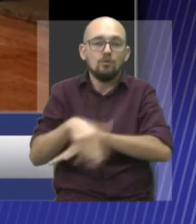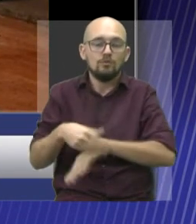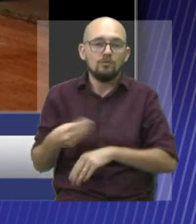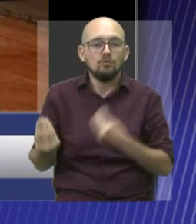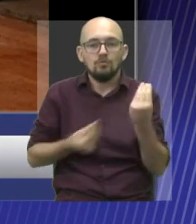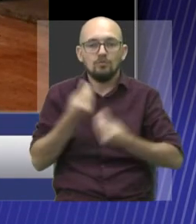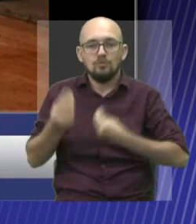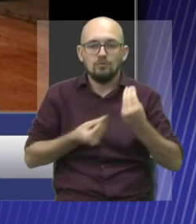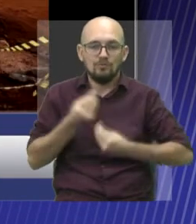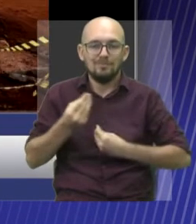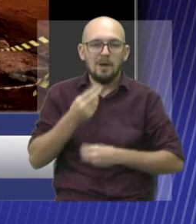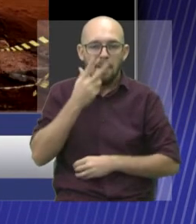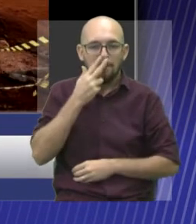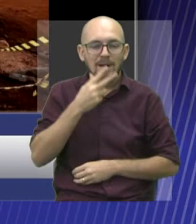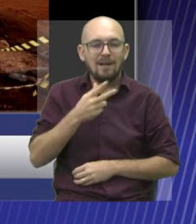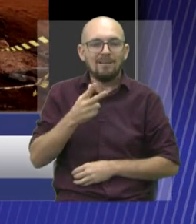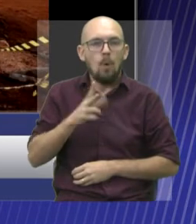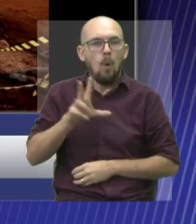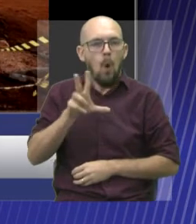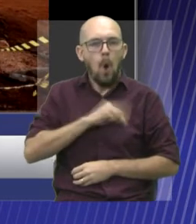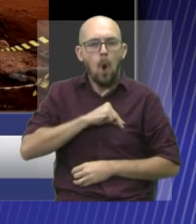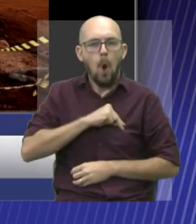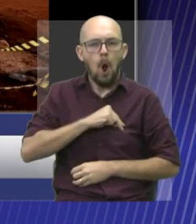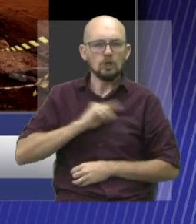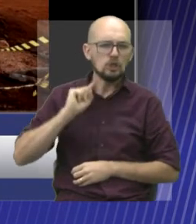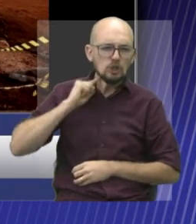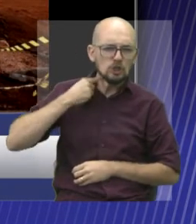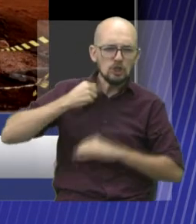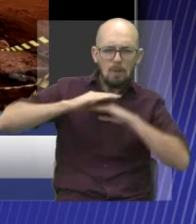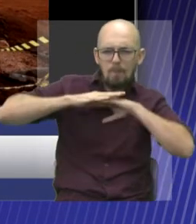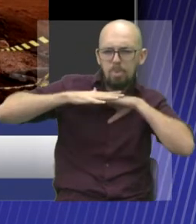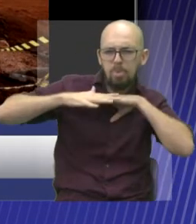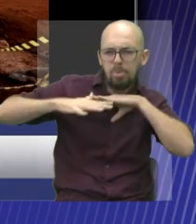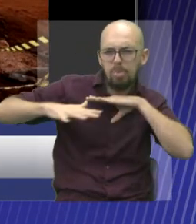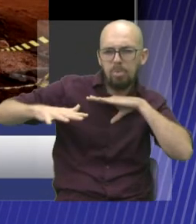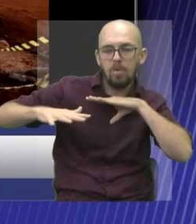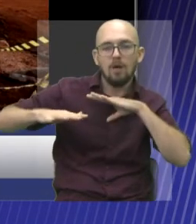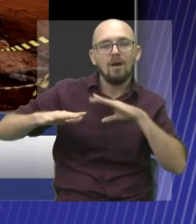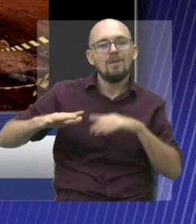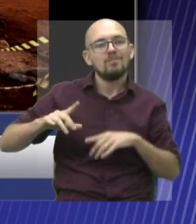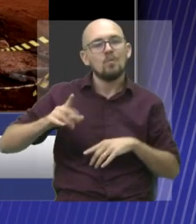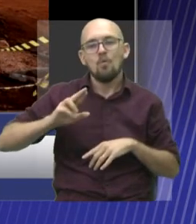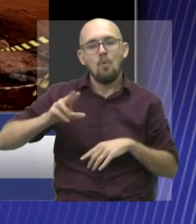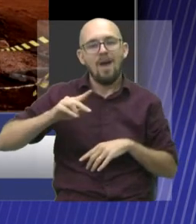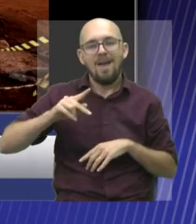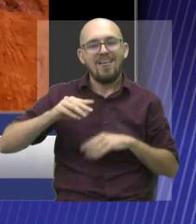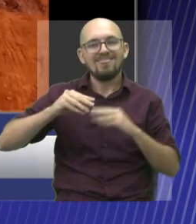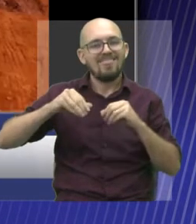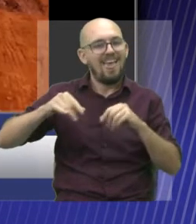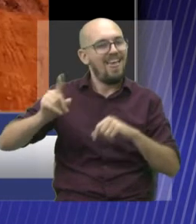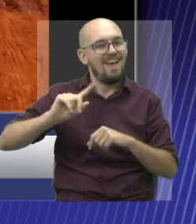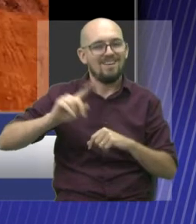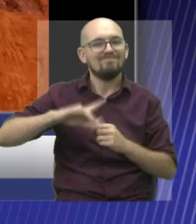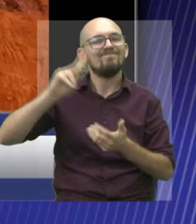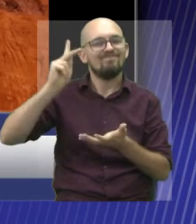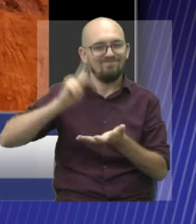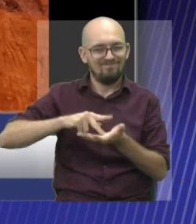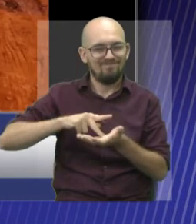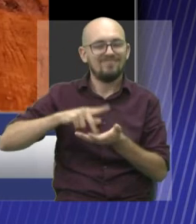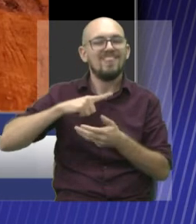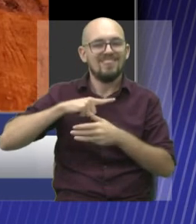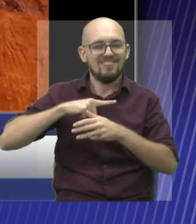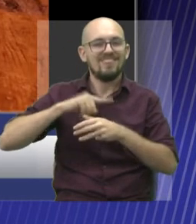ruas. Dá a impressão que são ruas de terras, né? Mas para lá, na realidade, são ruas